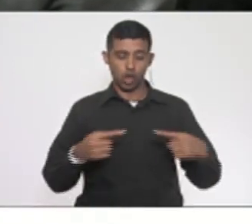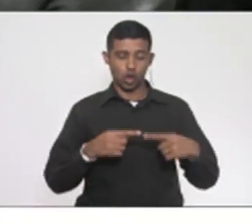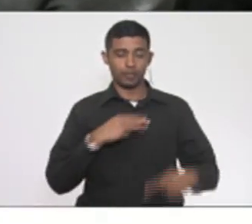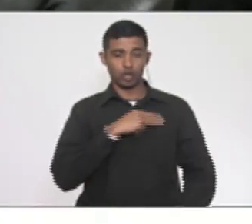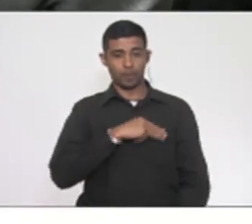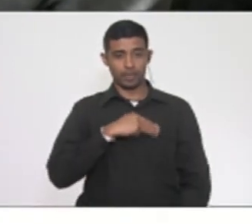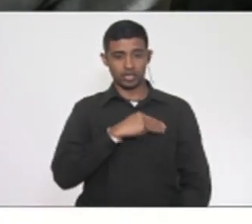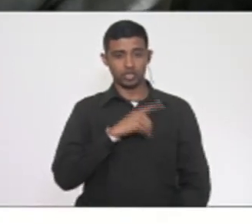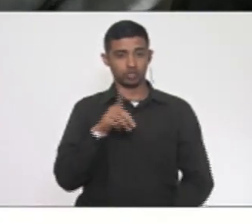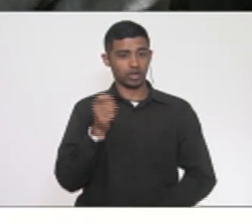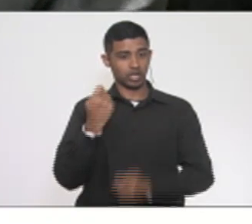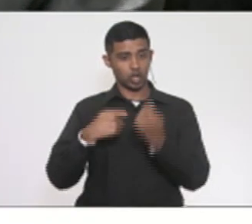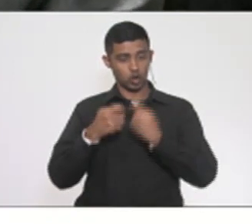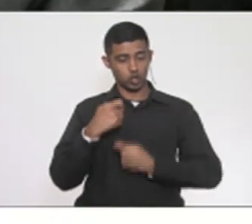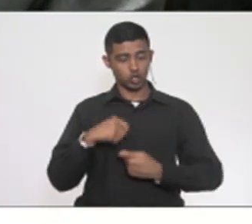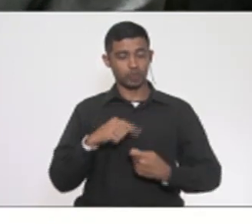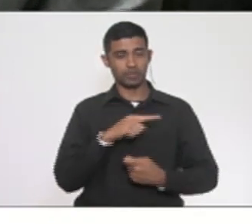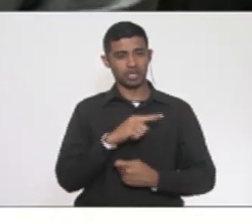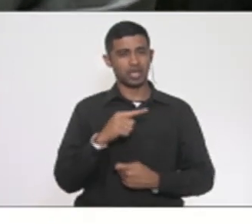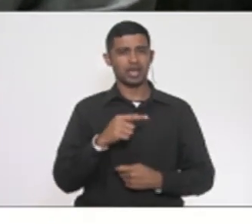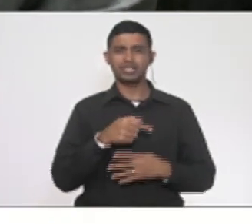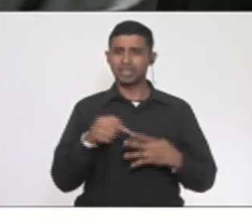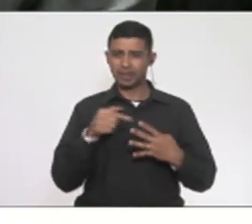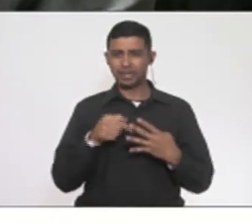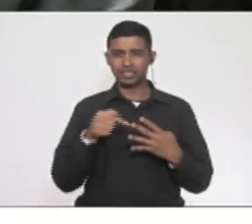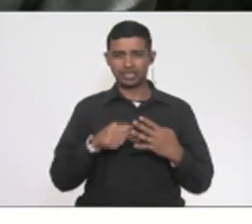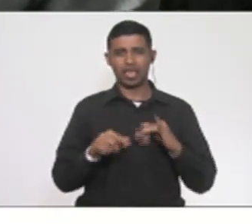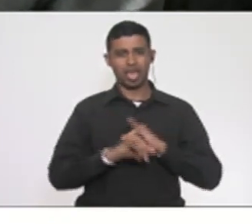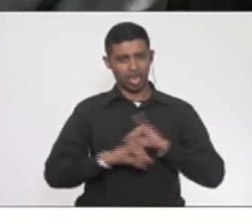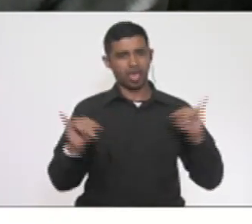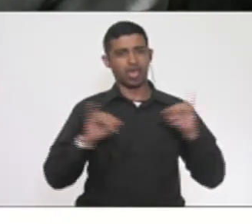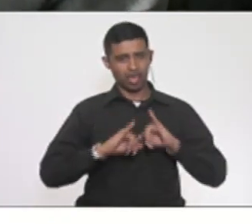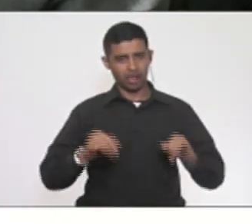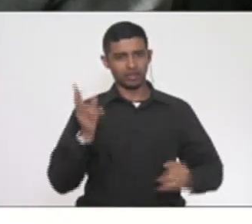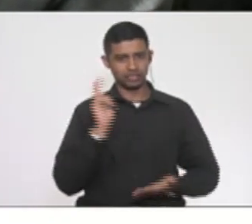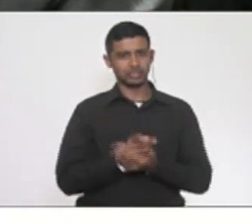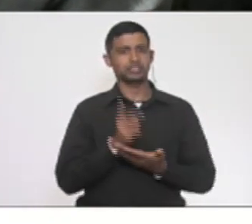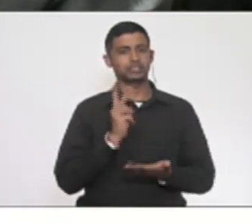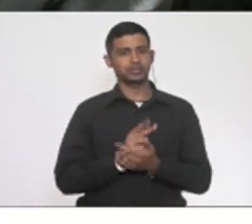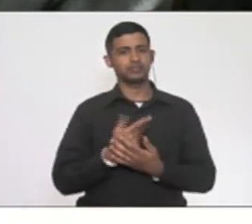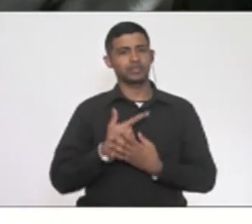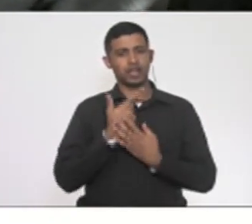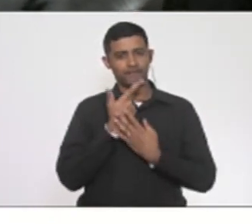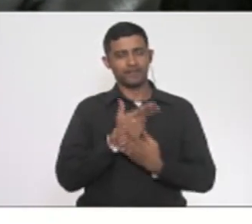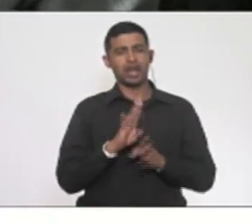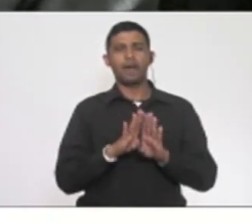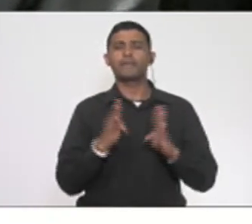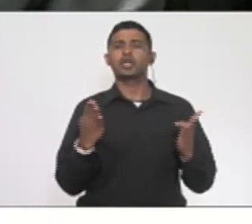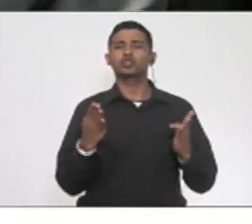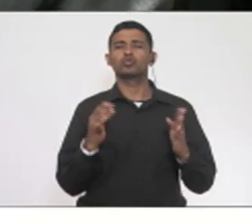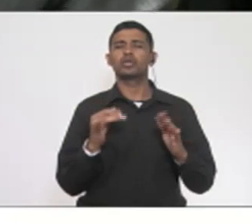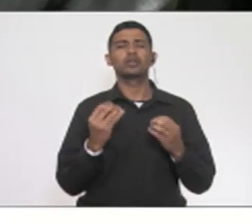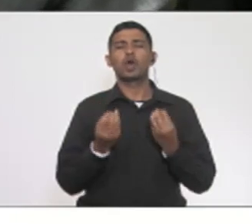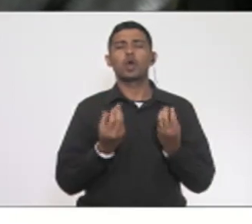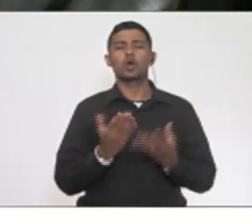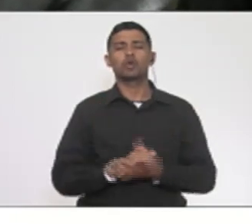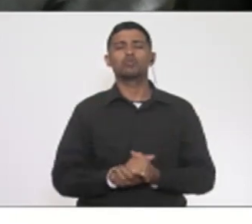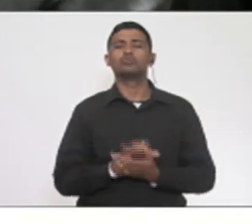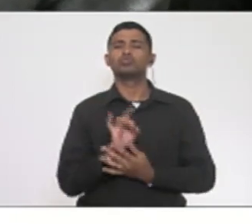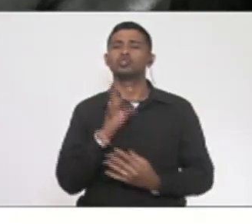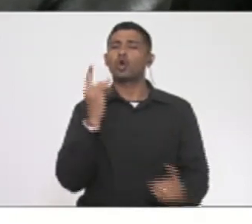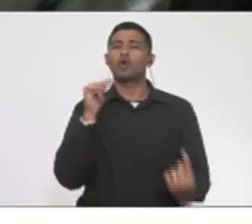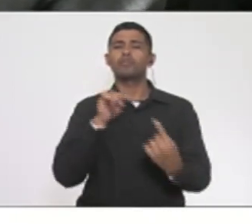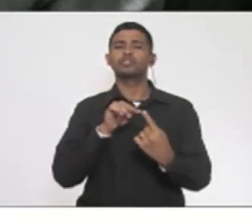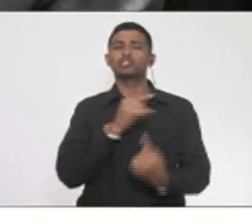que é o que o ministro da Economia, na verdade, vem anunciando semanalmente a respeito da abertura do mercado. De forma objetiva, só para o